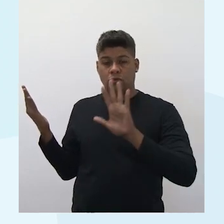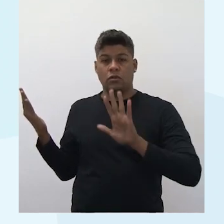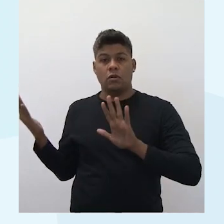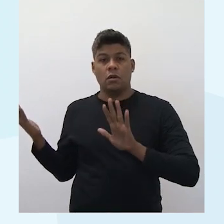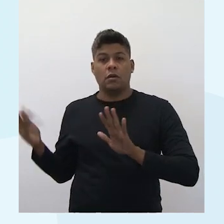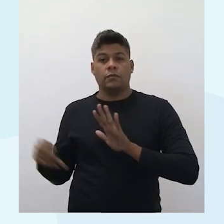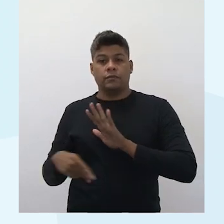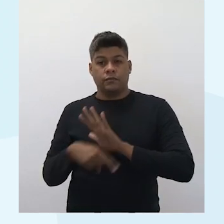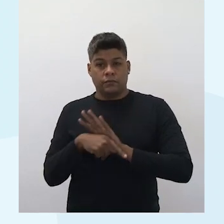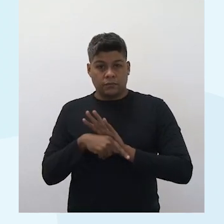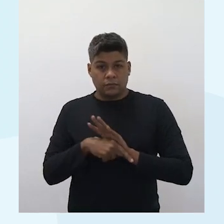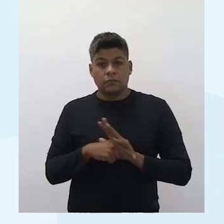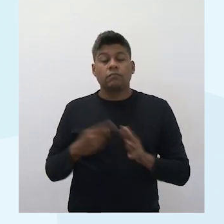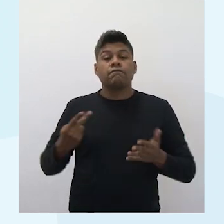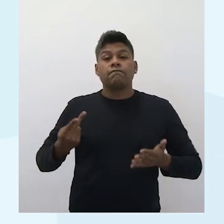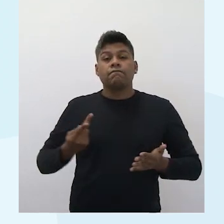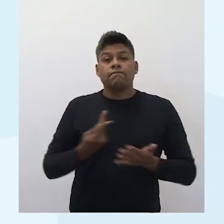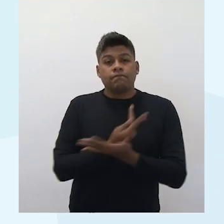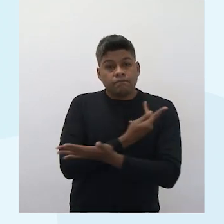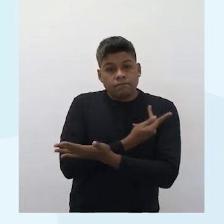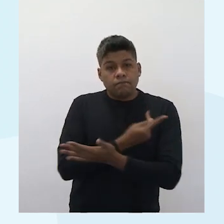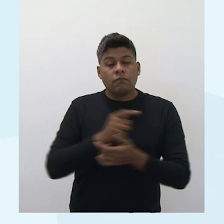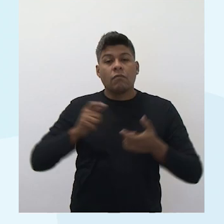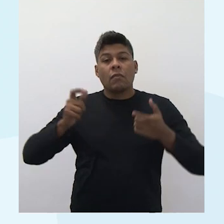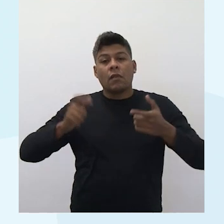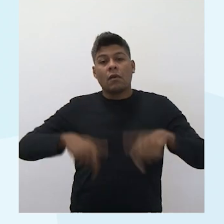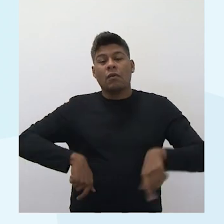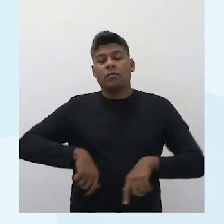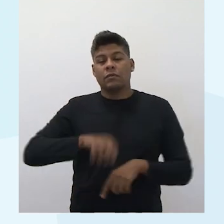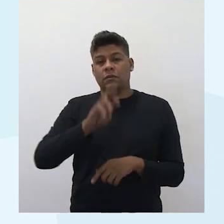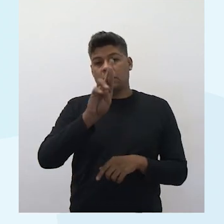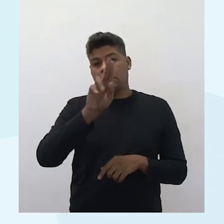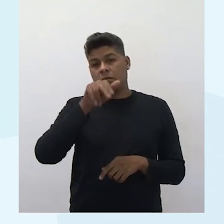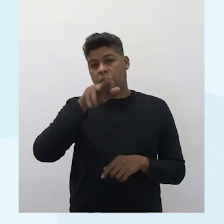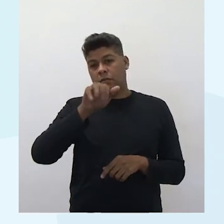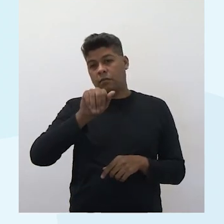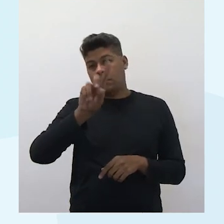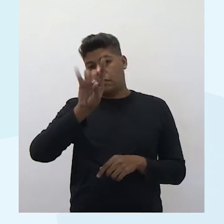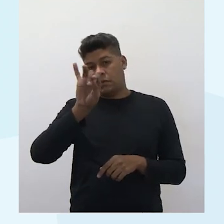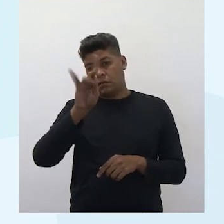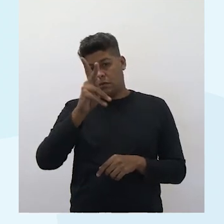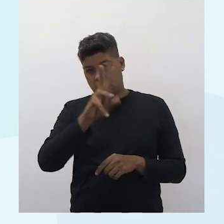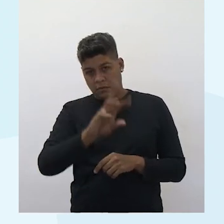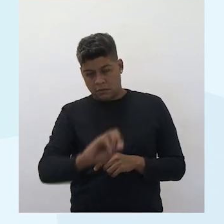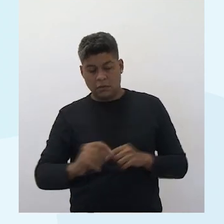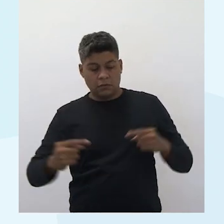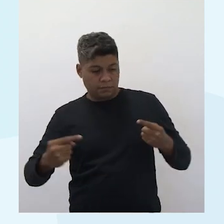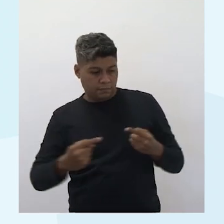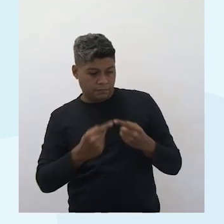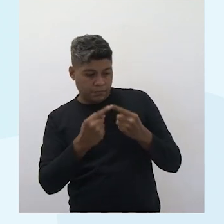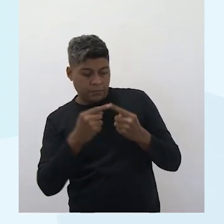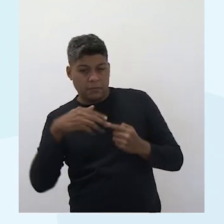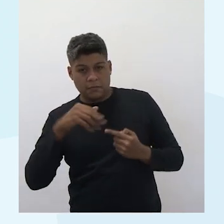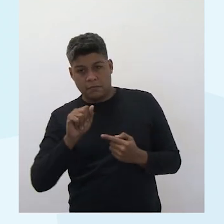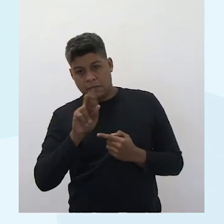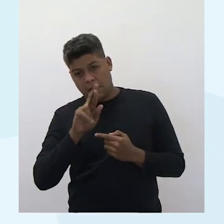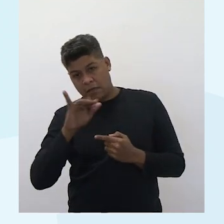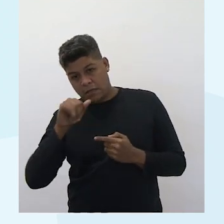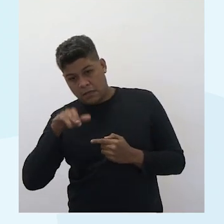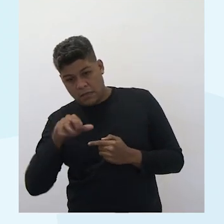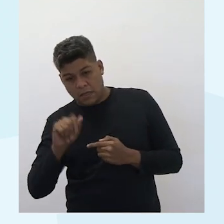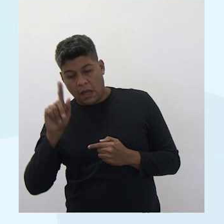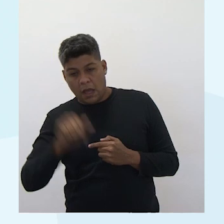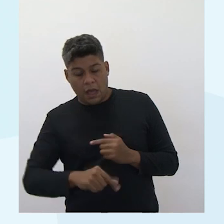relacionada ao acidente ambiental de Brumadinho, muito recentemente, e também linkando também o de Mariana. Este ocorrido